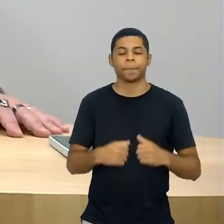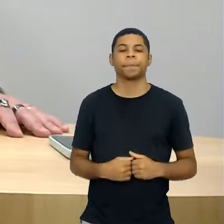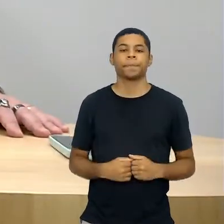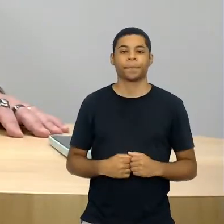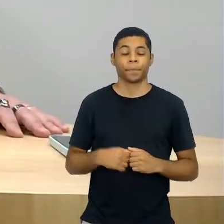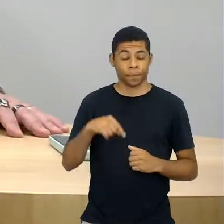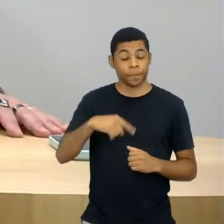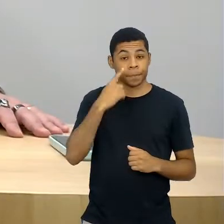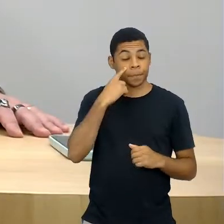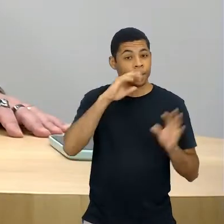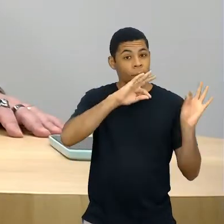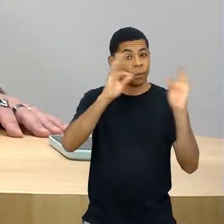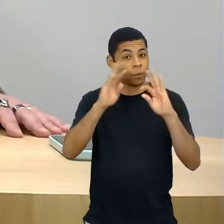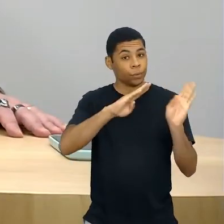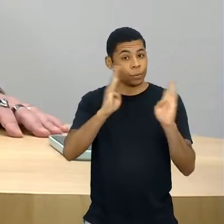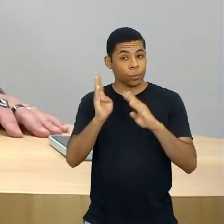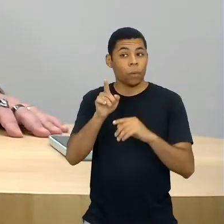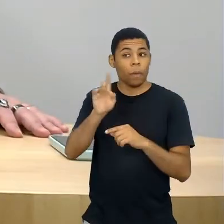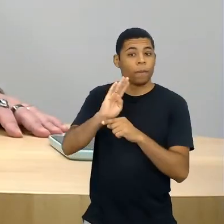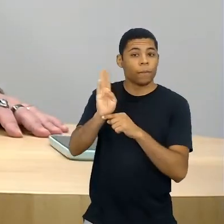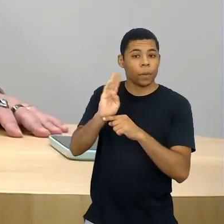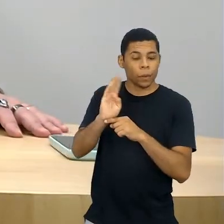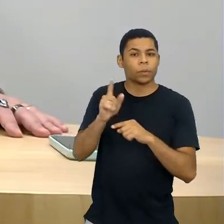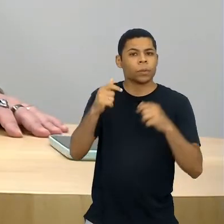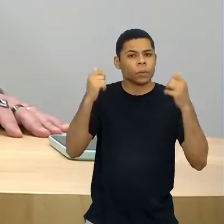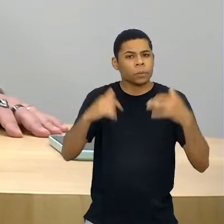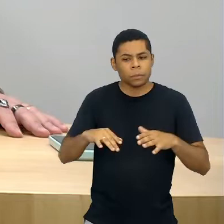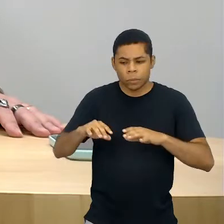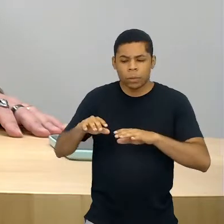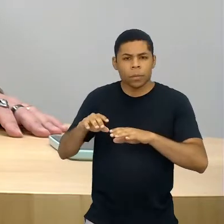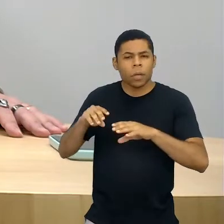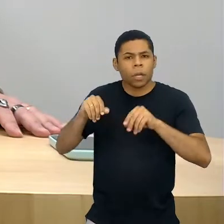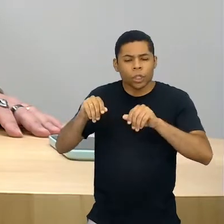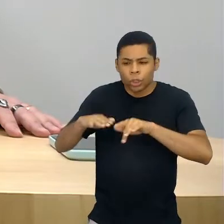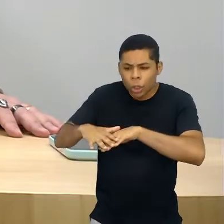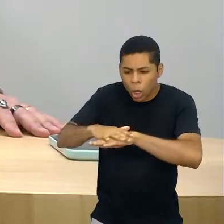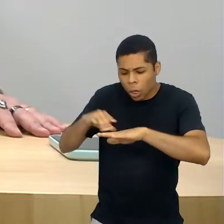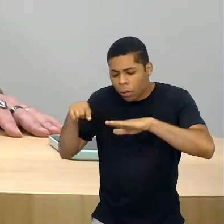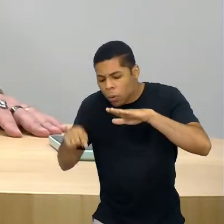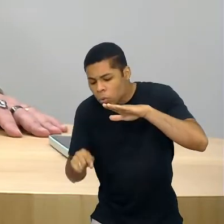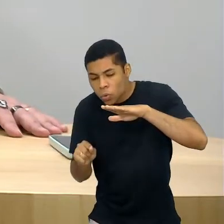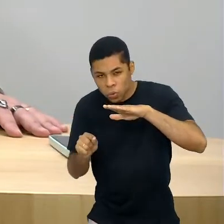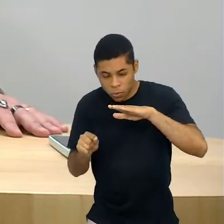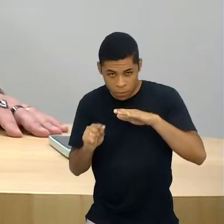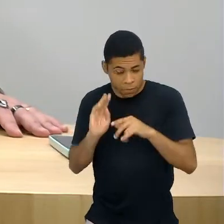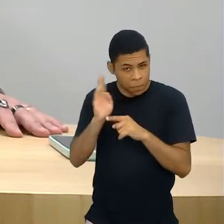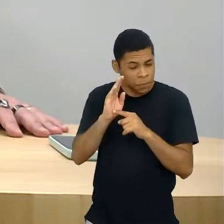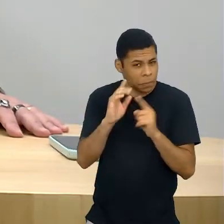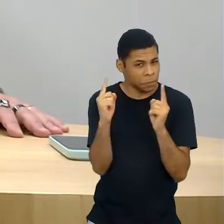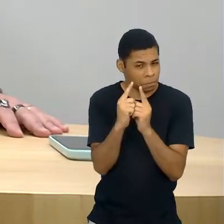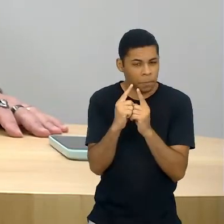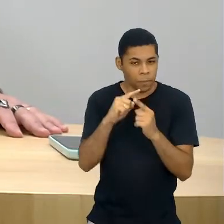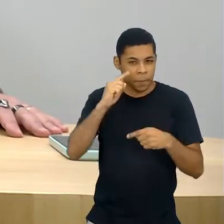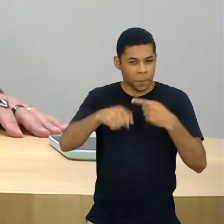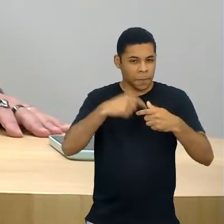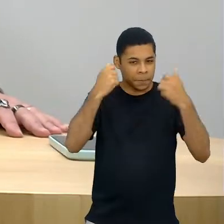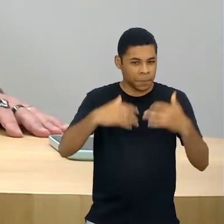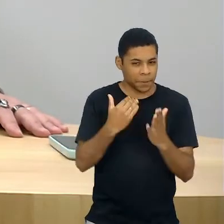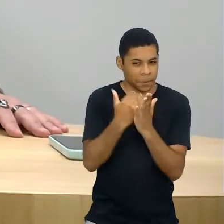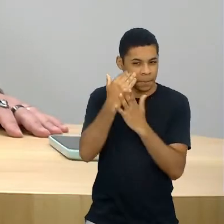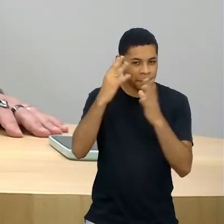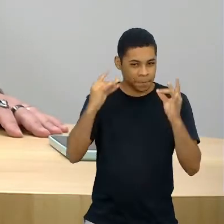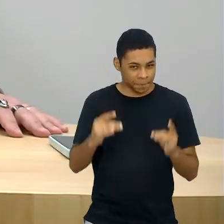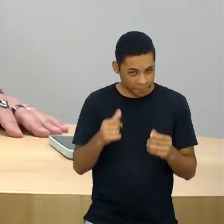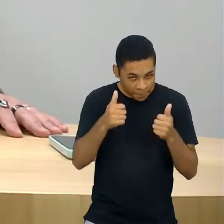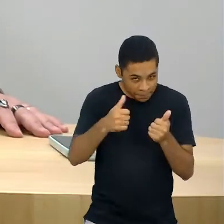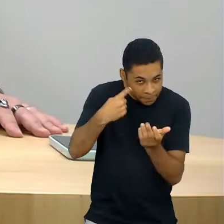ver aí um vídeo que fala sobre a formação dos solos, é um vídeo rapidinho. No final do vídeo eu vou dar uma explicação para vocês entenderem aí, tá